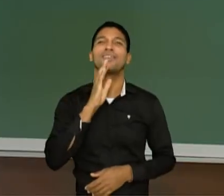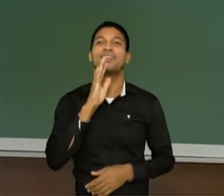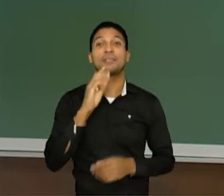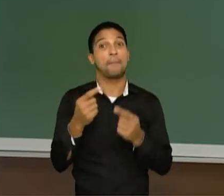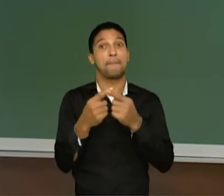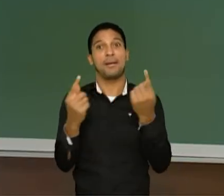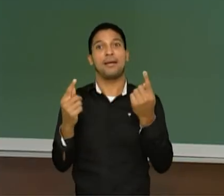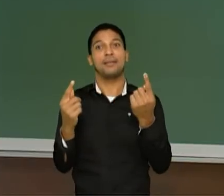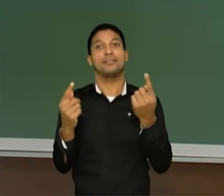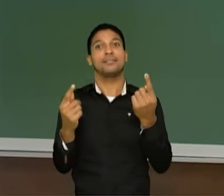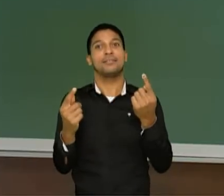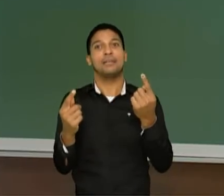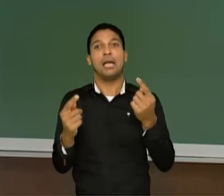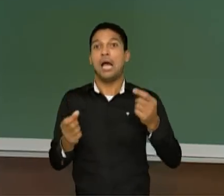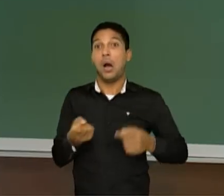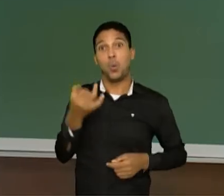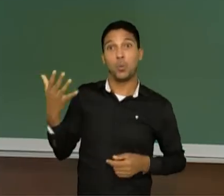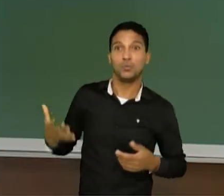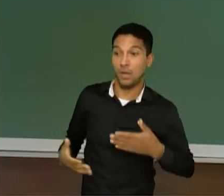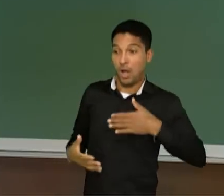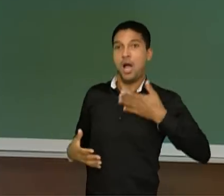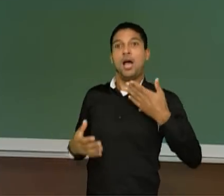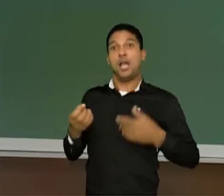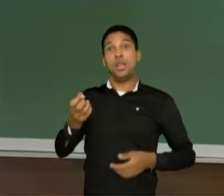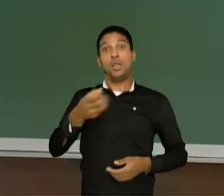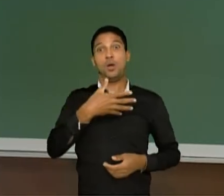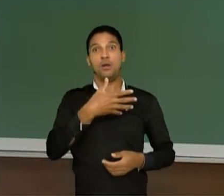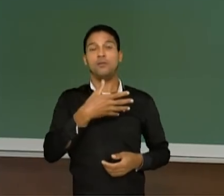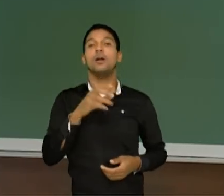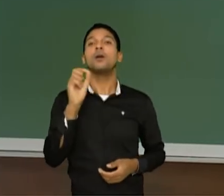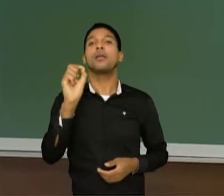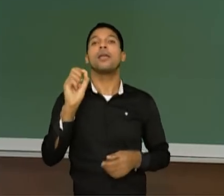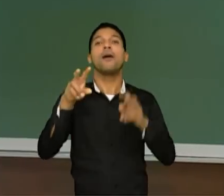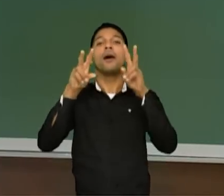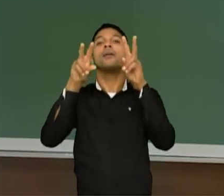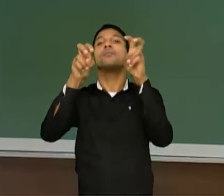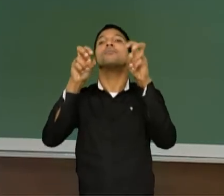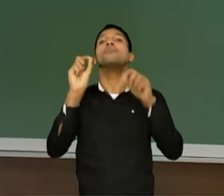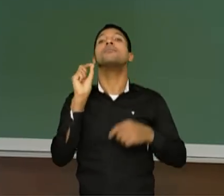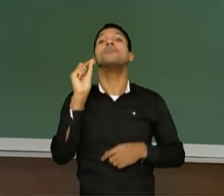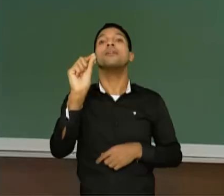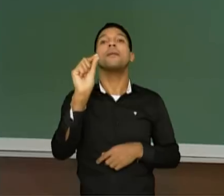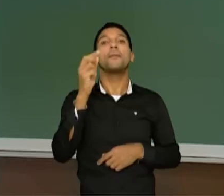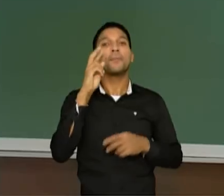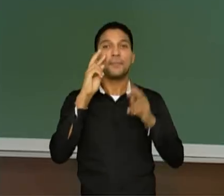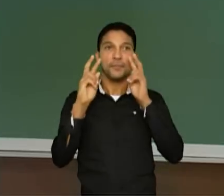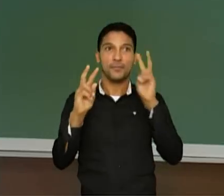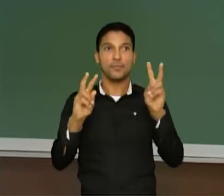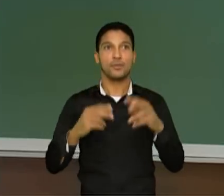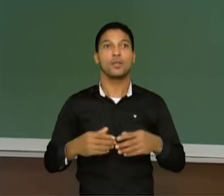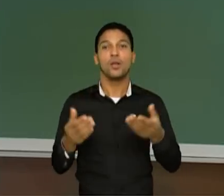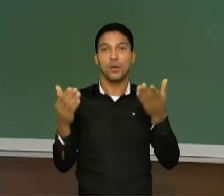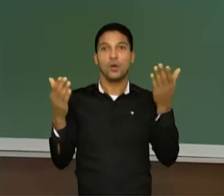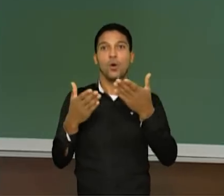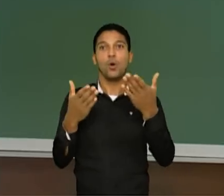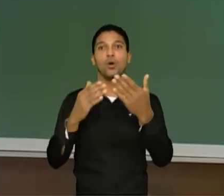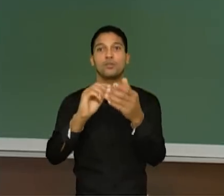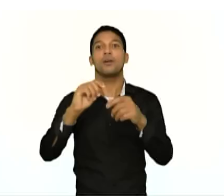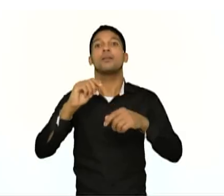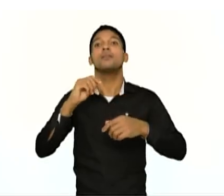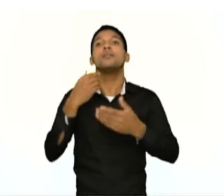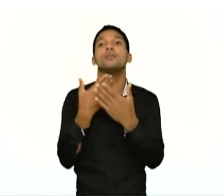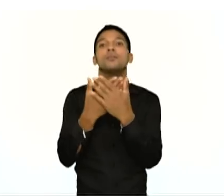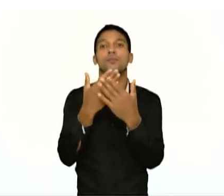assim como para mim também, foi uma novidade preparar uma aula sobre esse assunto, né? Então observem lá que hoje a gente vai